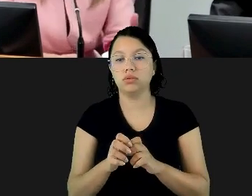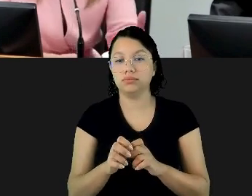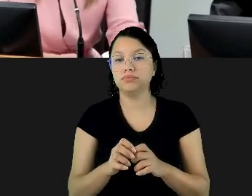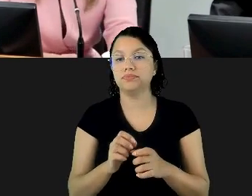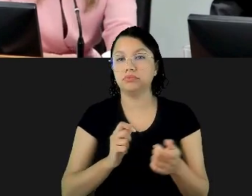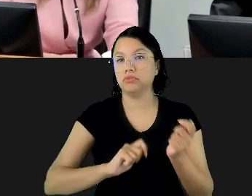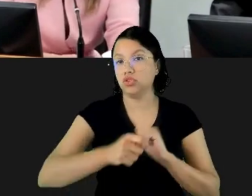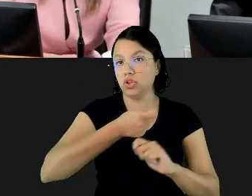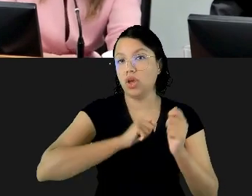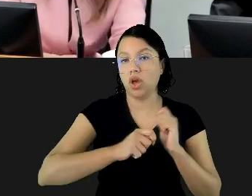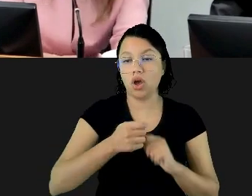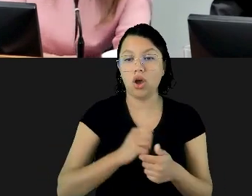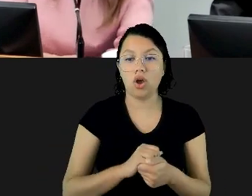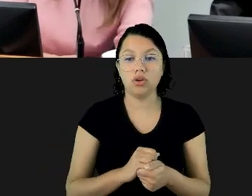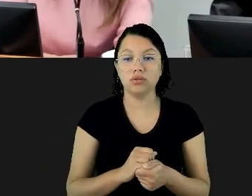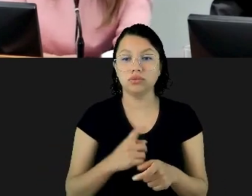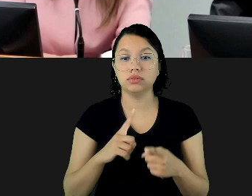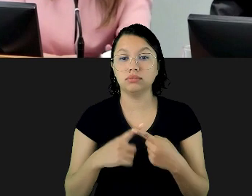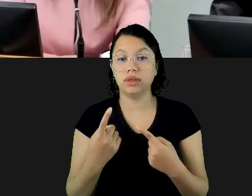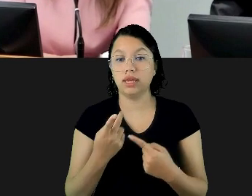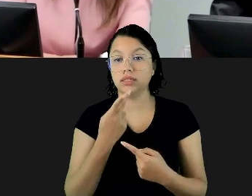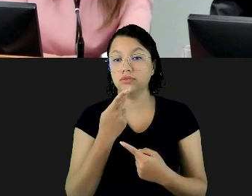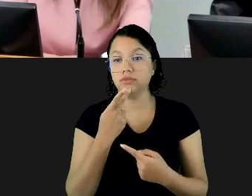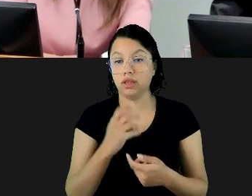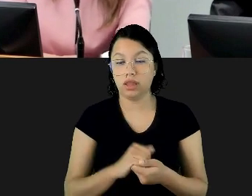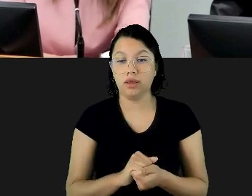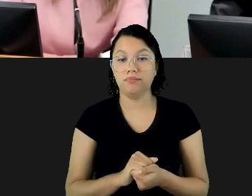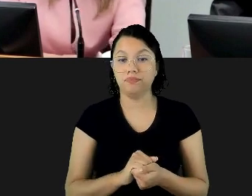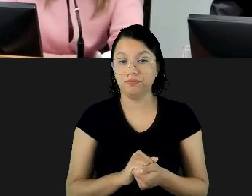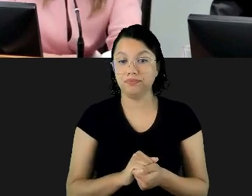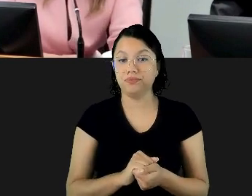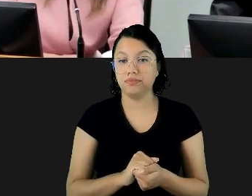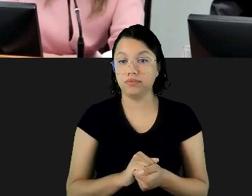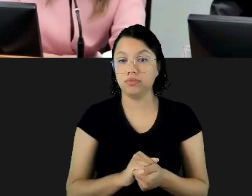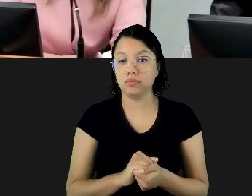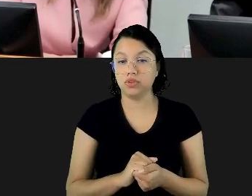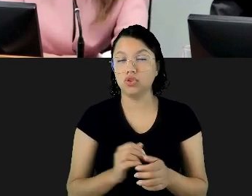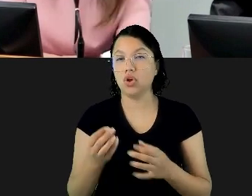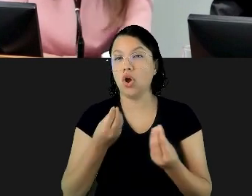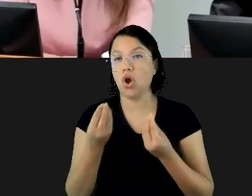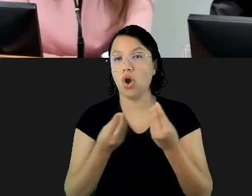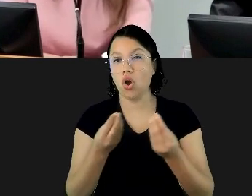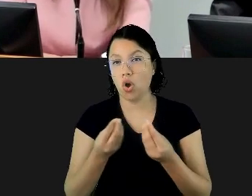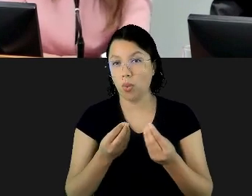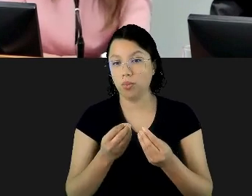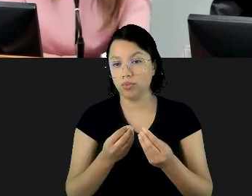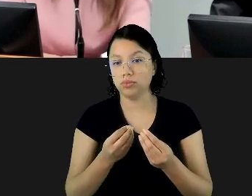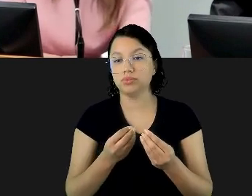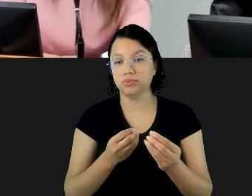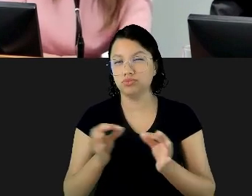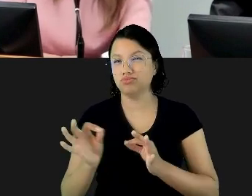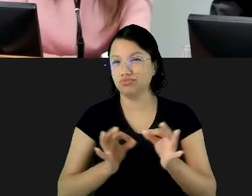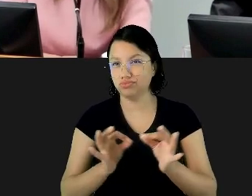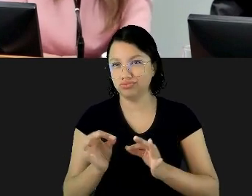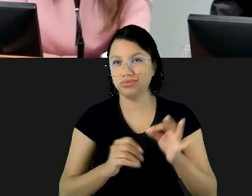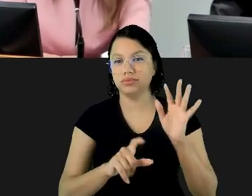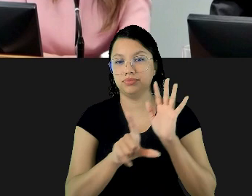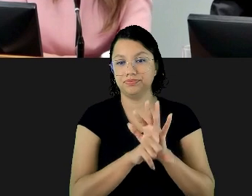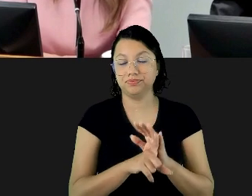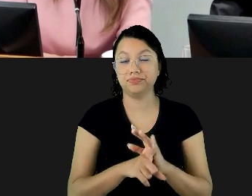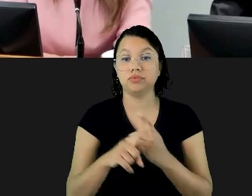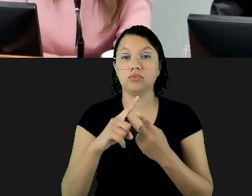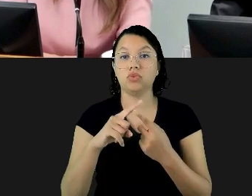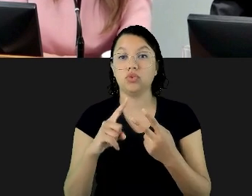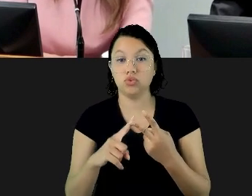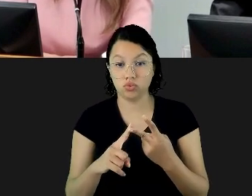mas avançar para a governança e para os desafios de regulamentação. E 2 fontes de pesquisa foram muito importantes